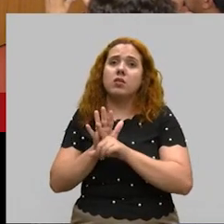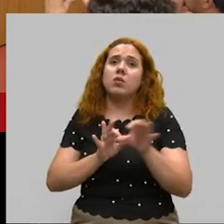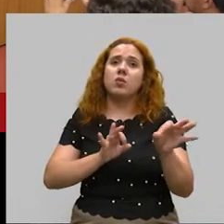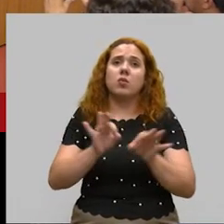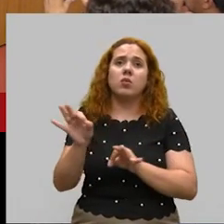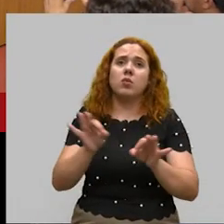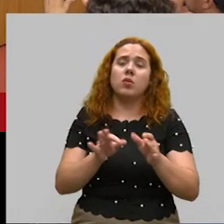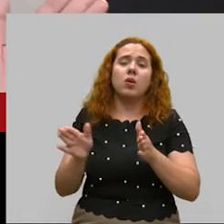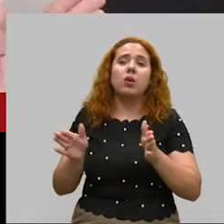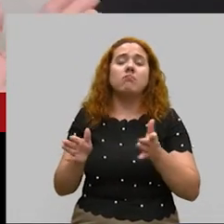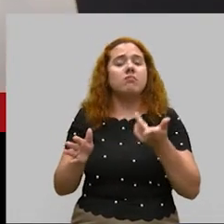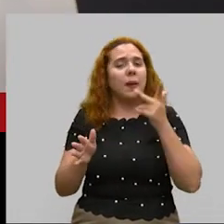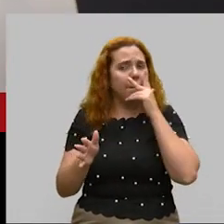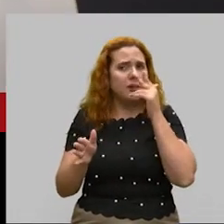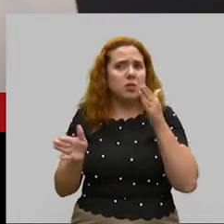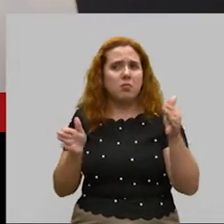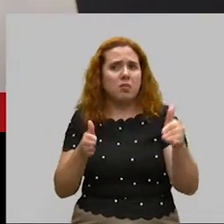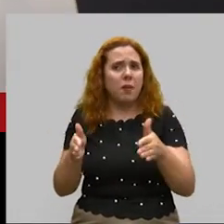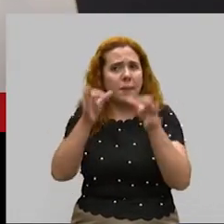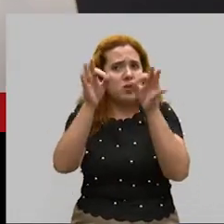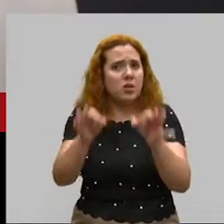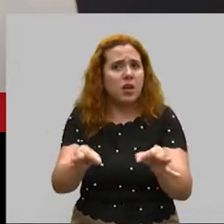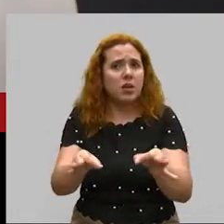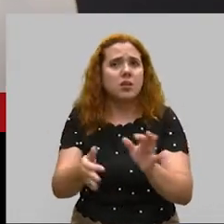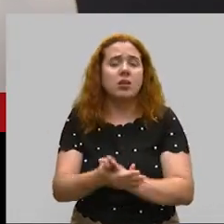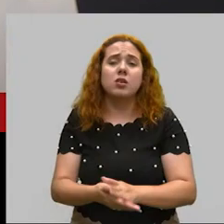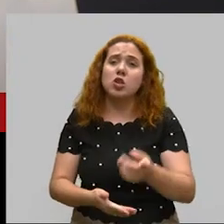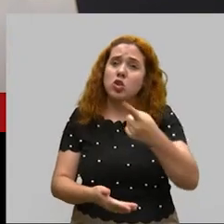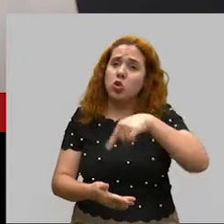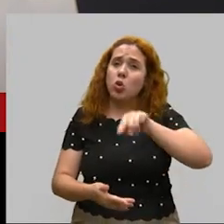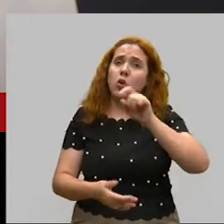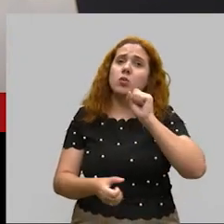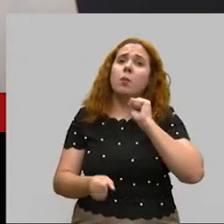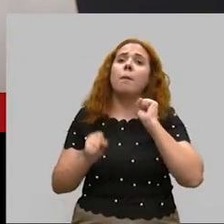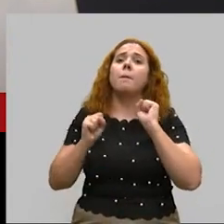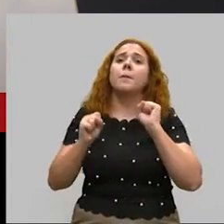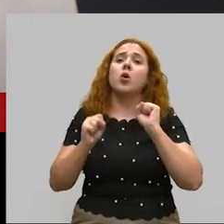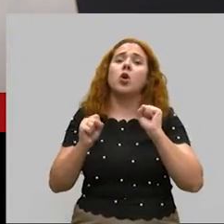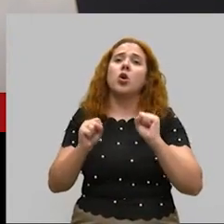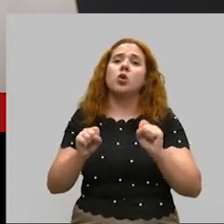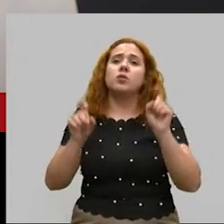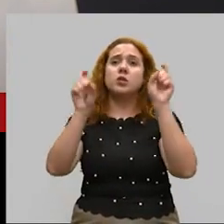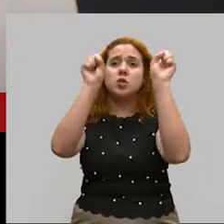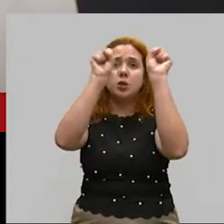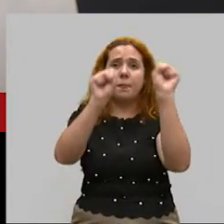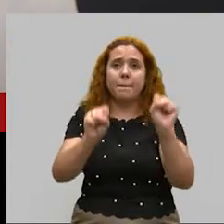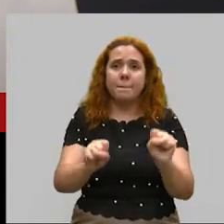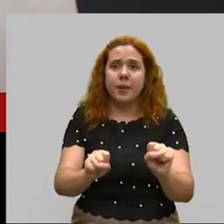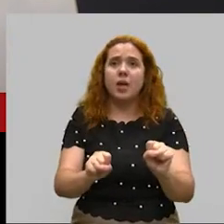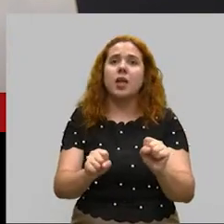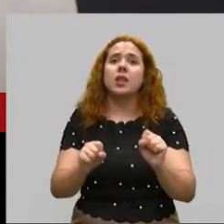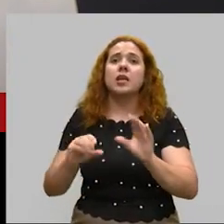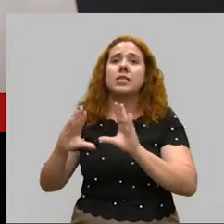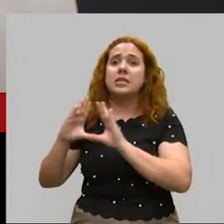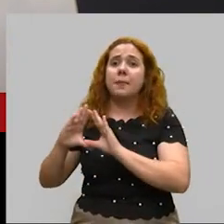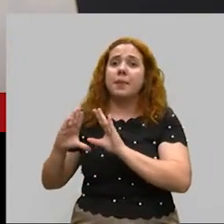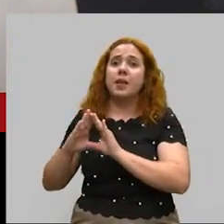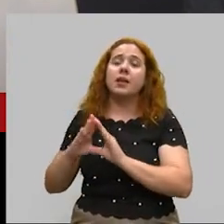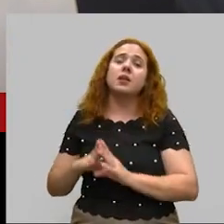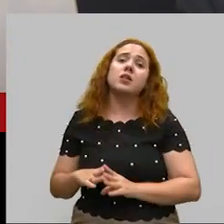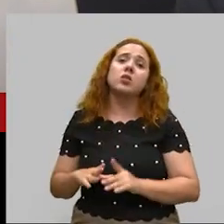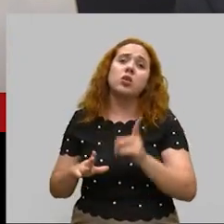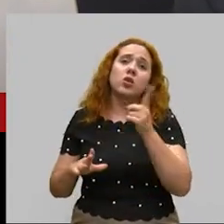com caminho aí bem desenhado e todo mundo pode acompanhar pelo Portal da Assembleia Legislativa porque todos esses atos que eu estou